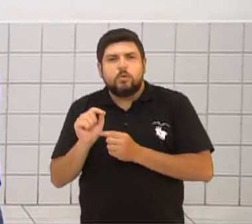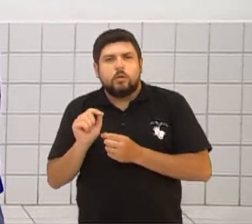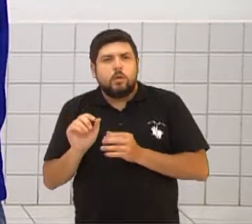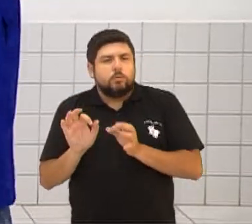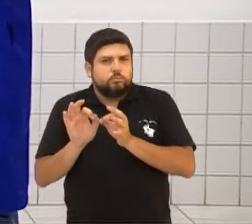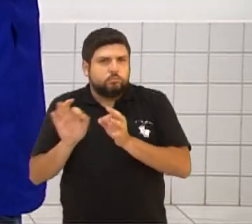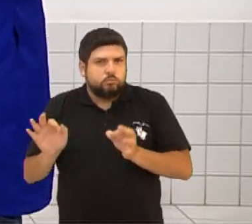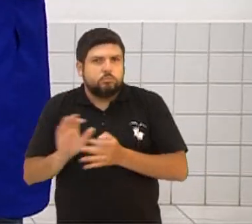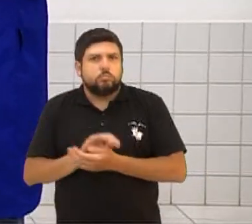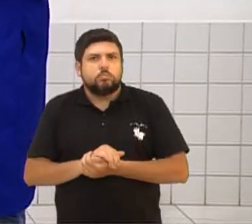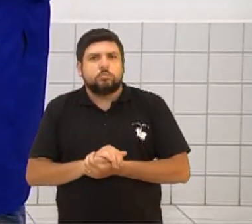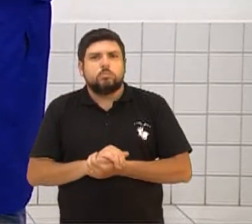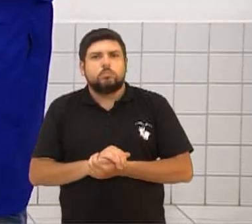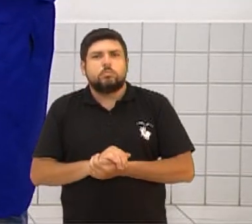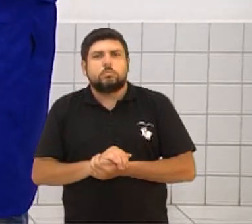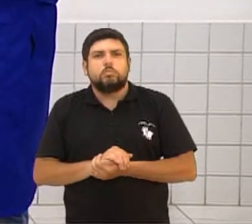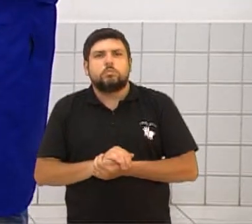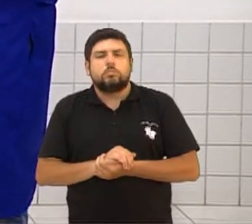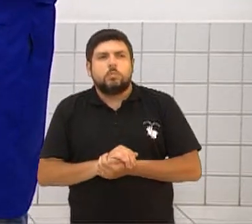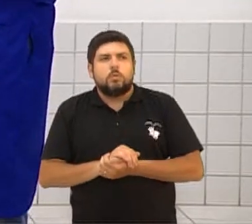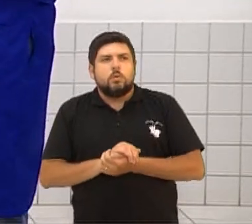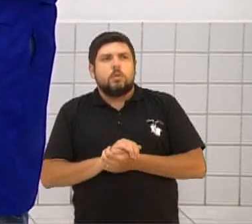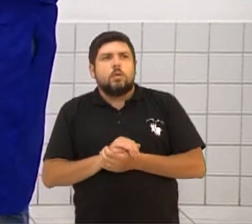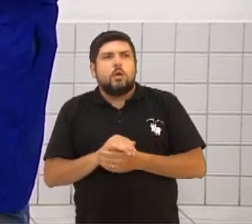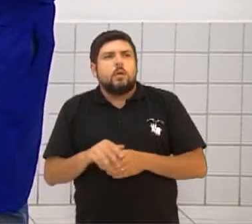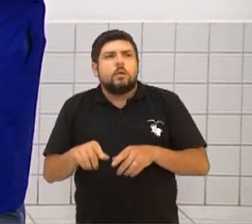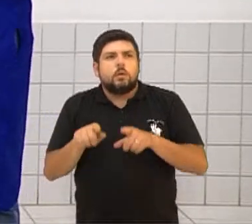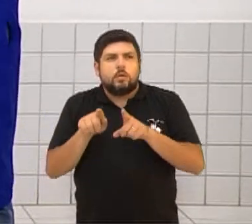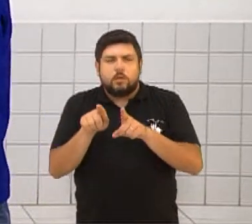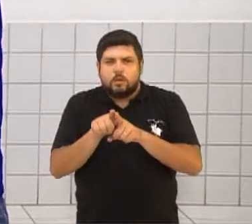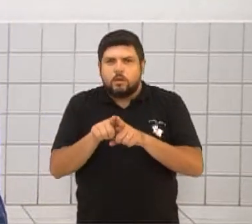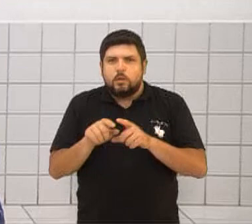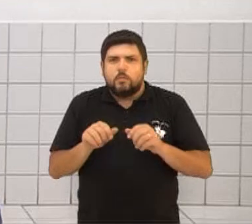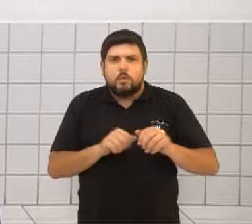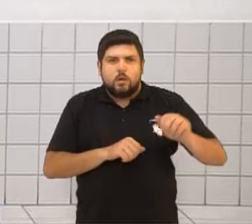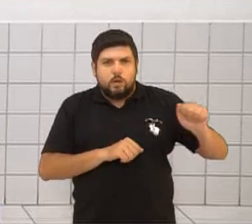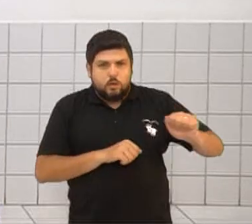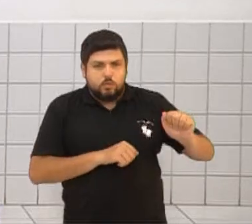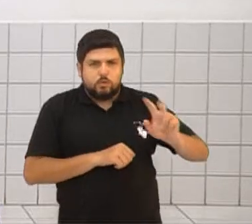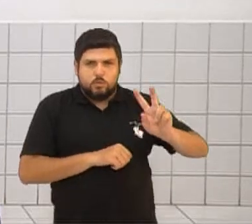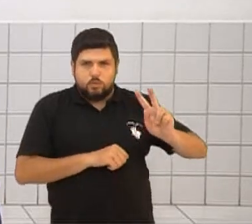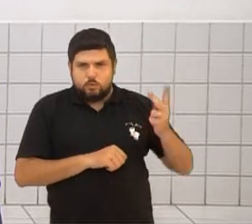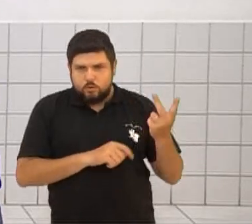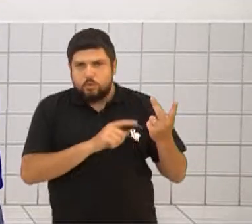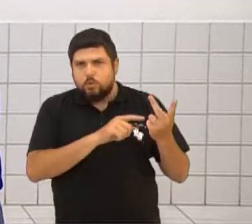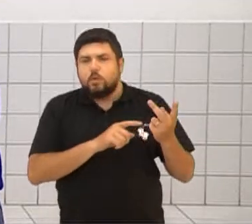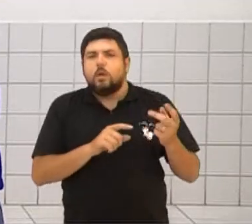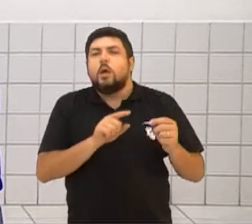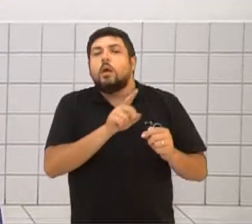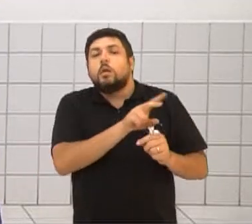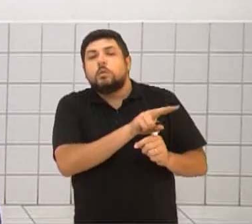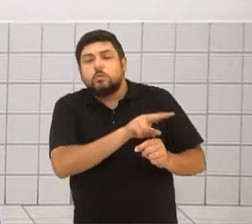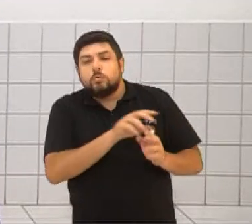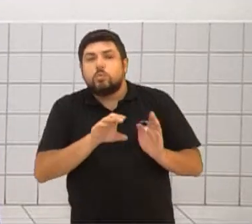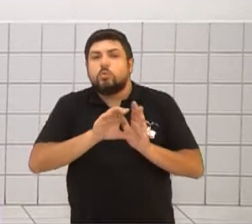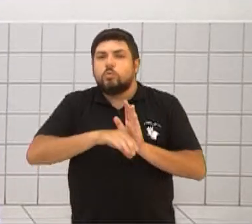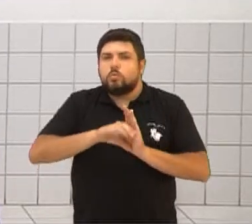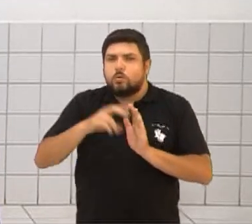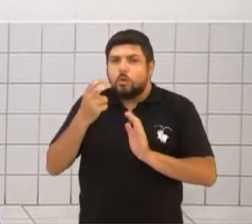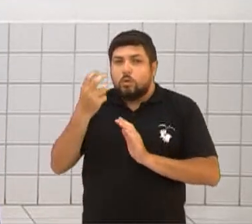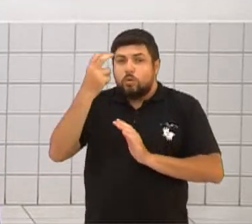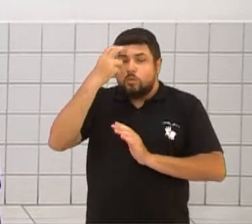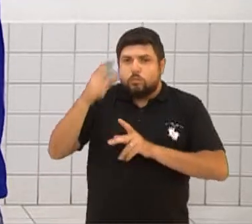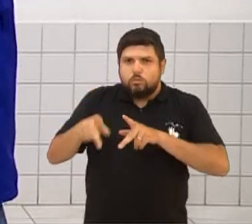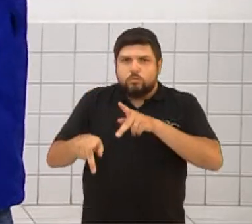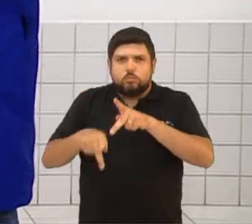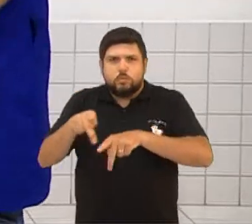nisso, certo? Depois, a importância que o Adorno e o Horkheimer, com o seu conceito de cultura de massa e de